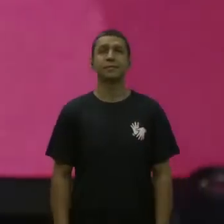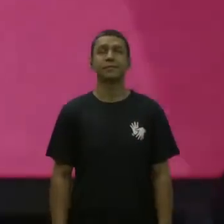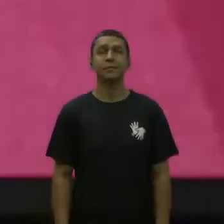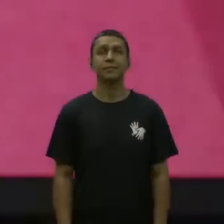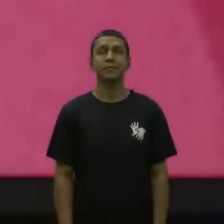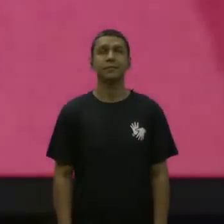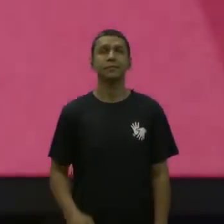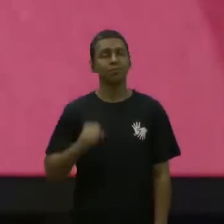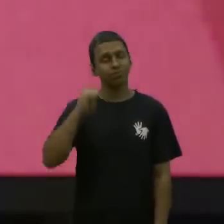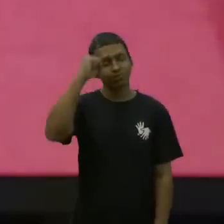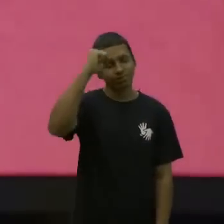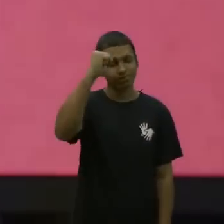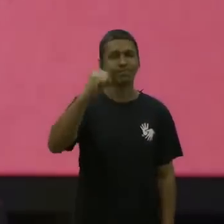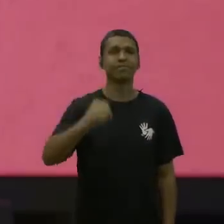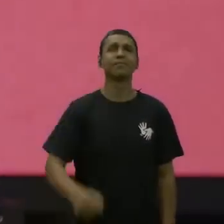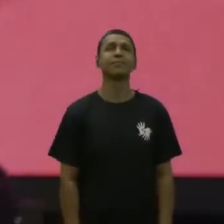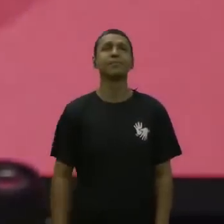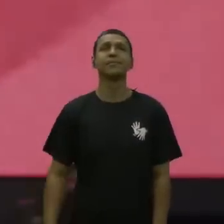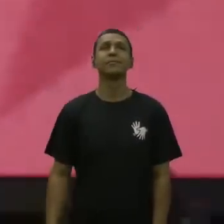sem medo.